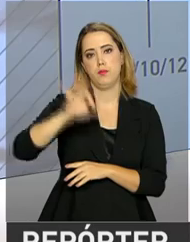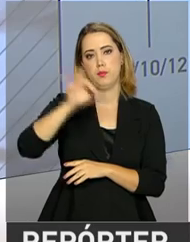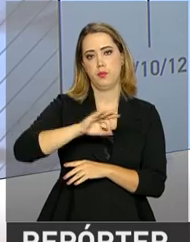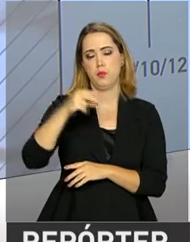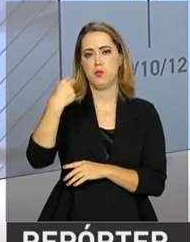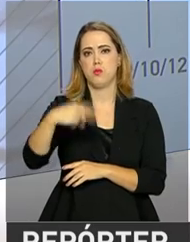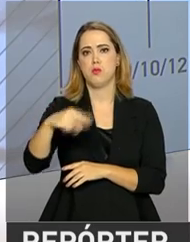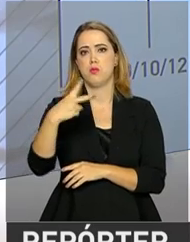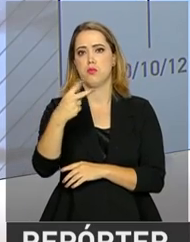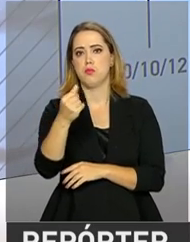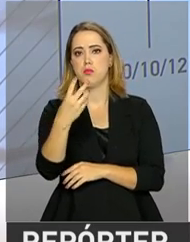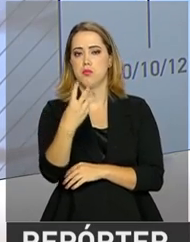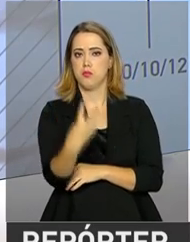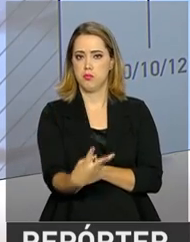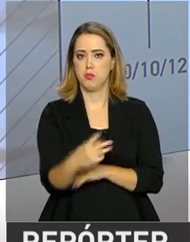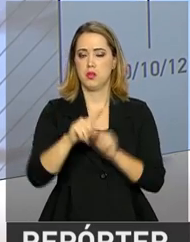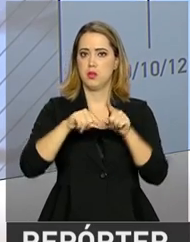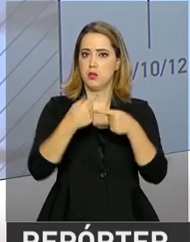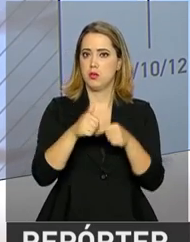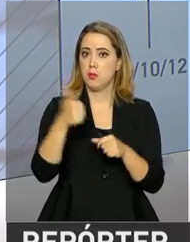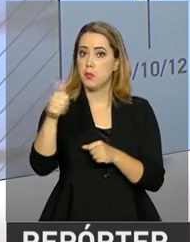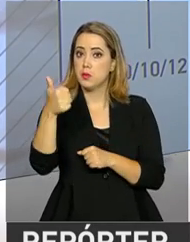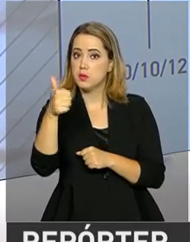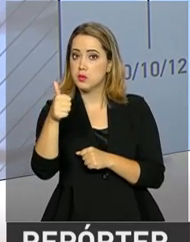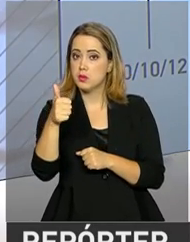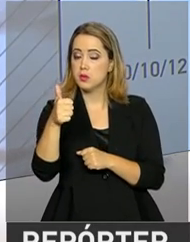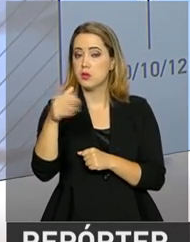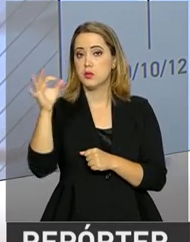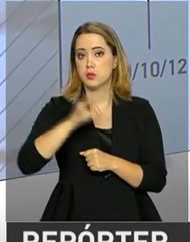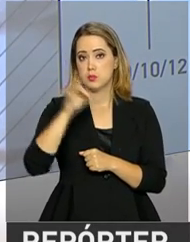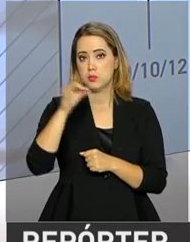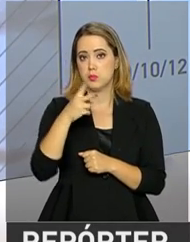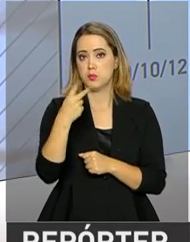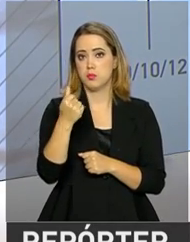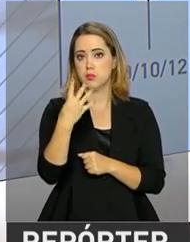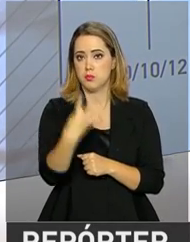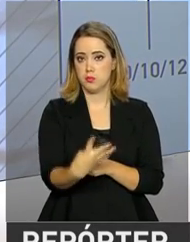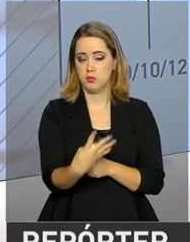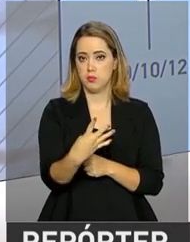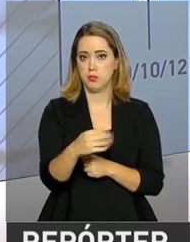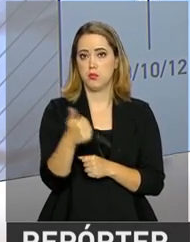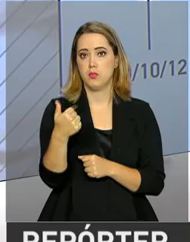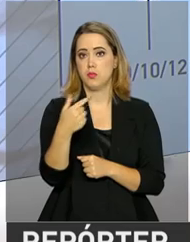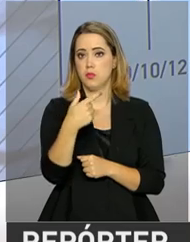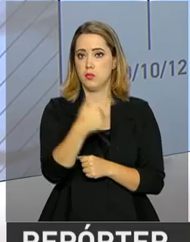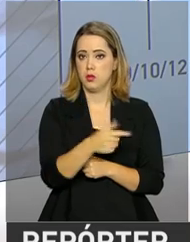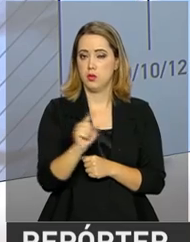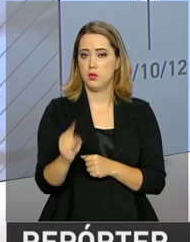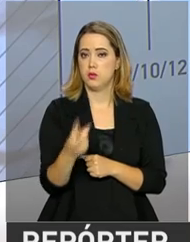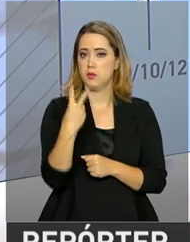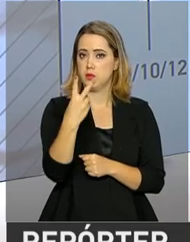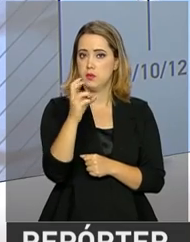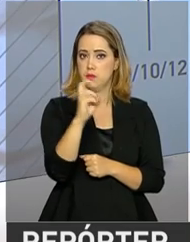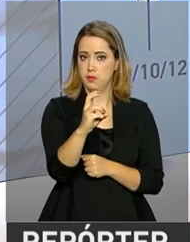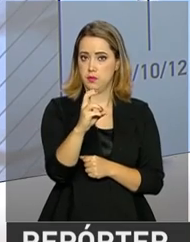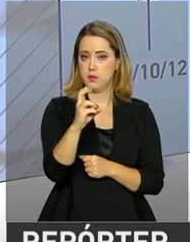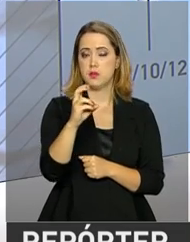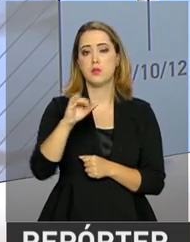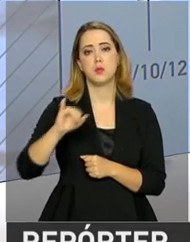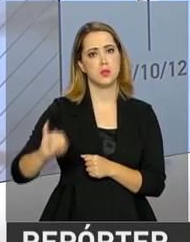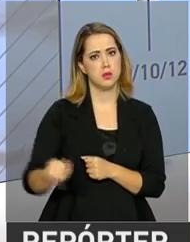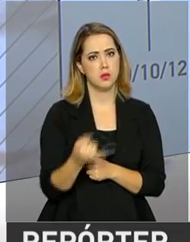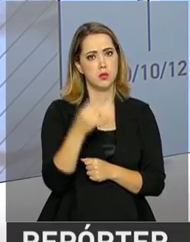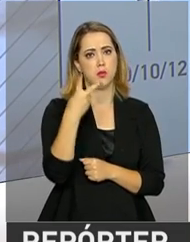novembro de 2013 depois a 11% em abril de 2014 12,25 em